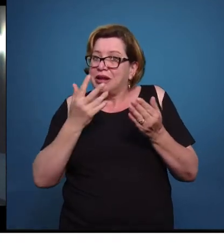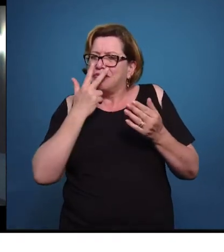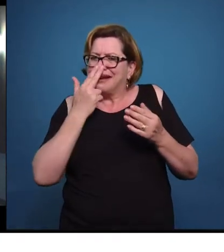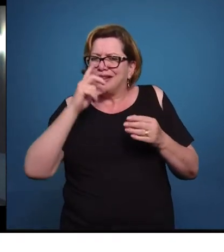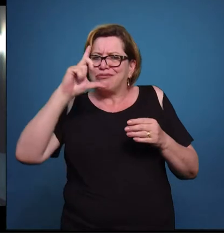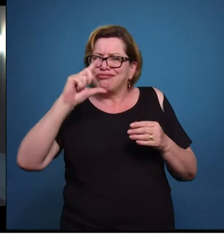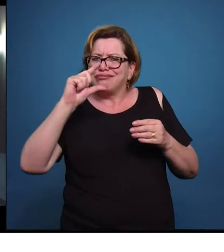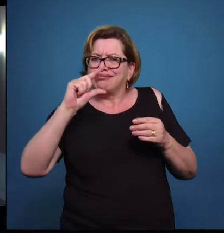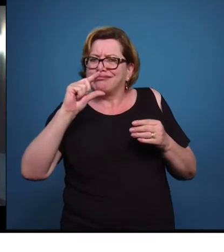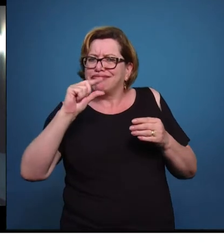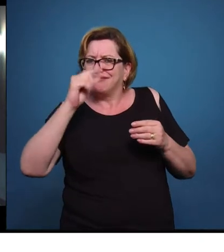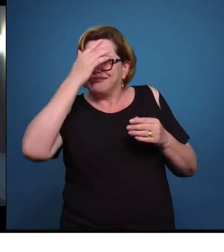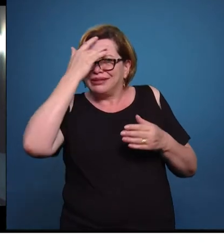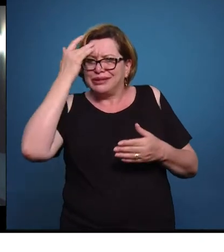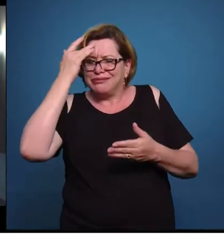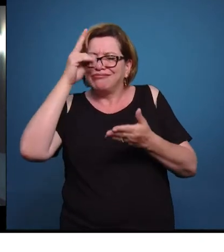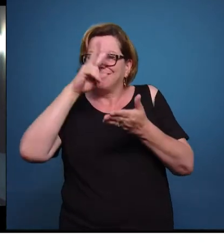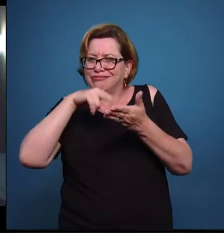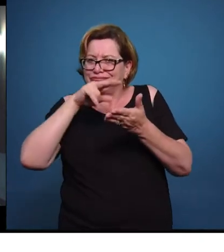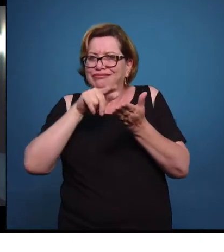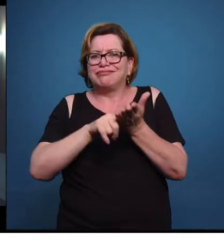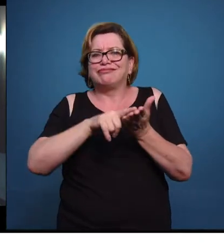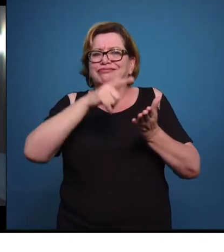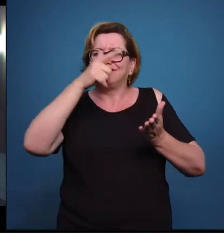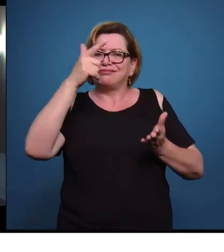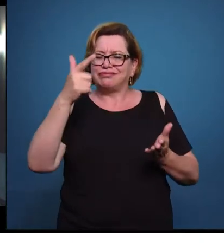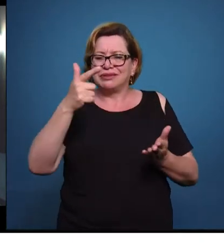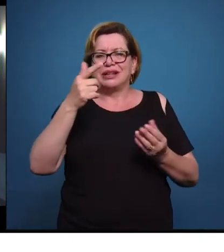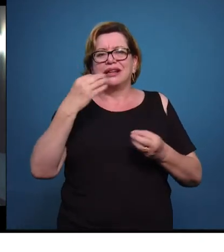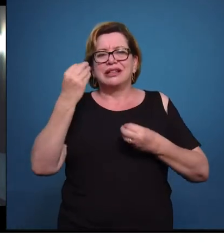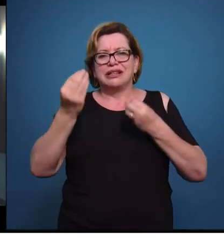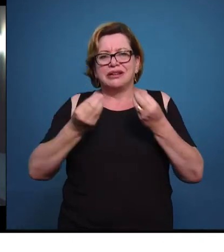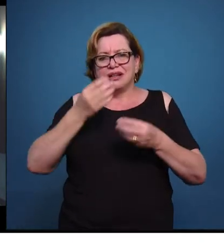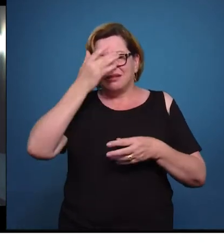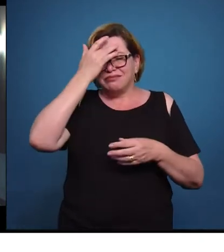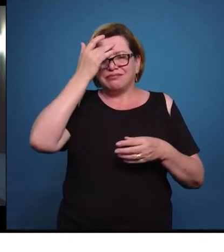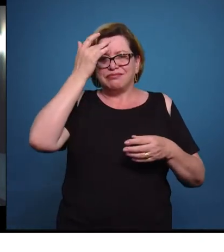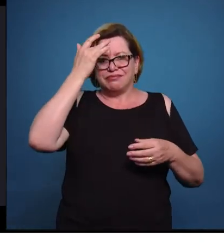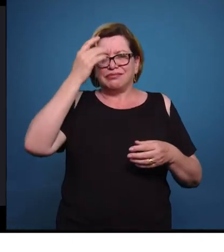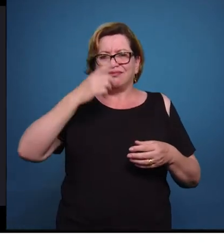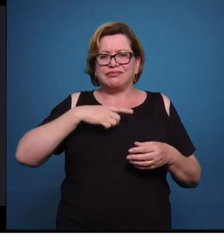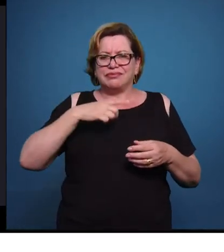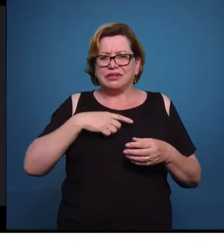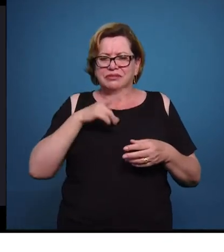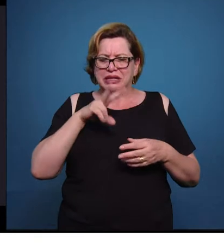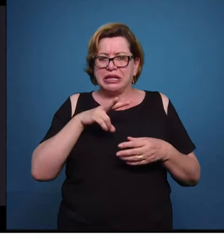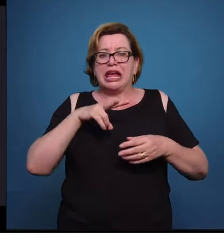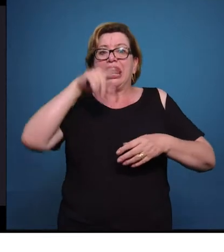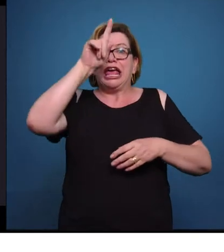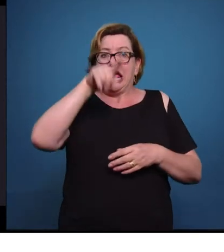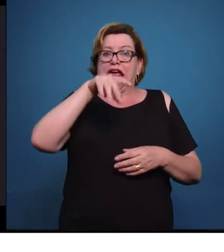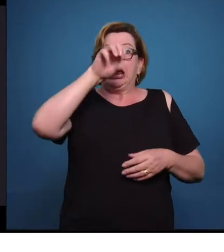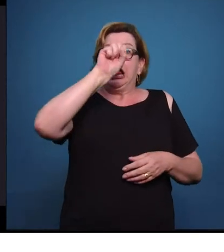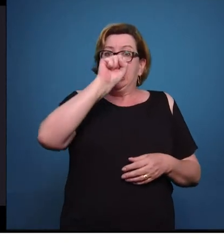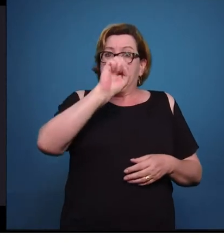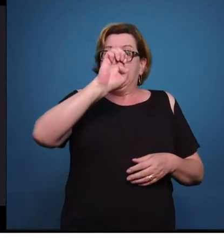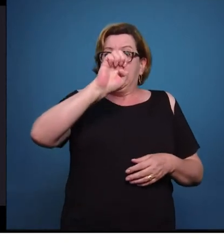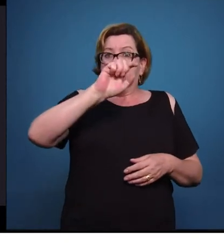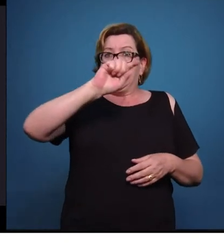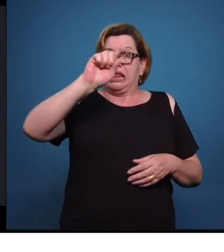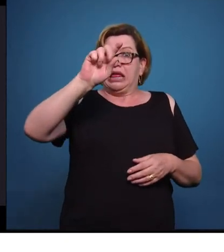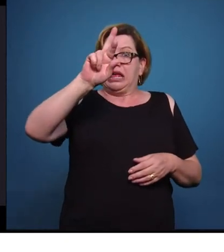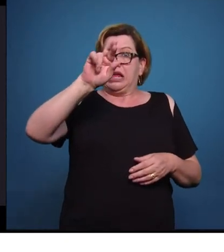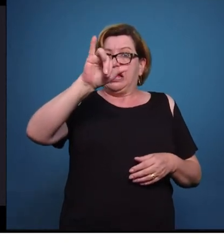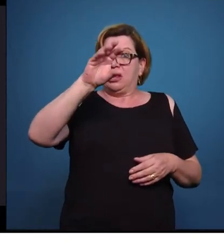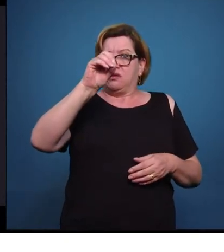de jornal, mas não diminuiu como se imaginava, passa essa visão de seriedade. Então, eu acho que o jornal não vai